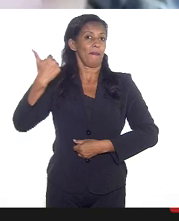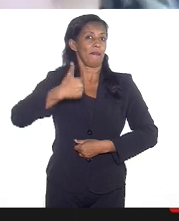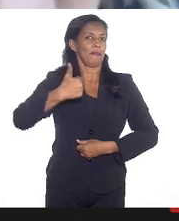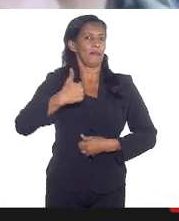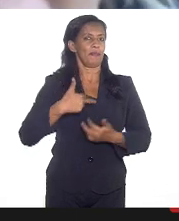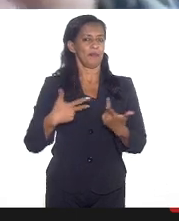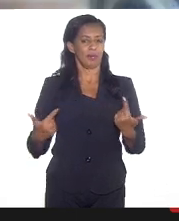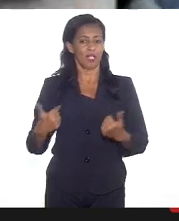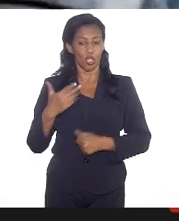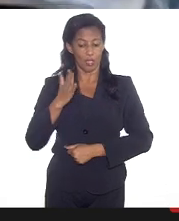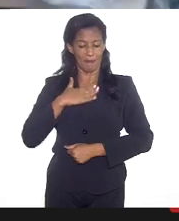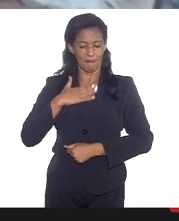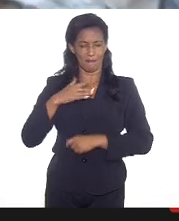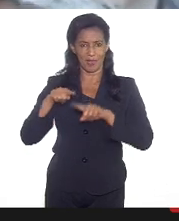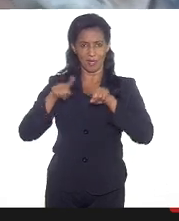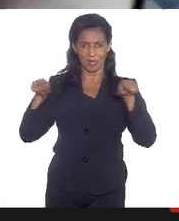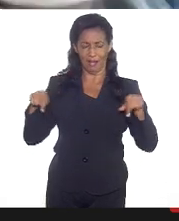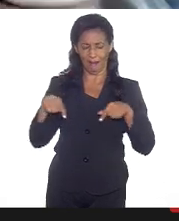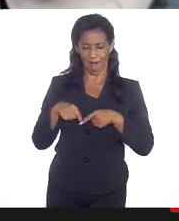só na minha sala,